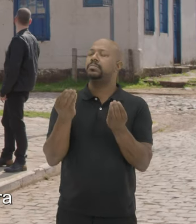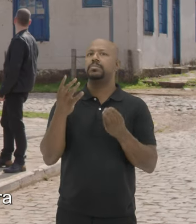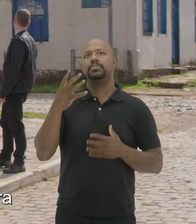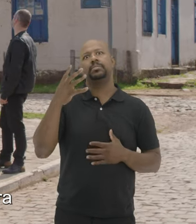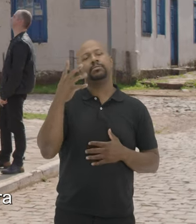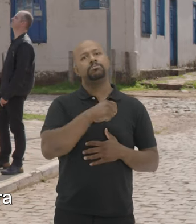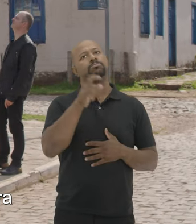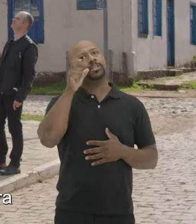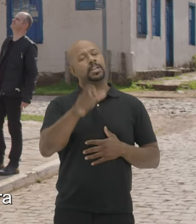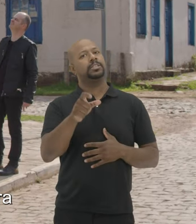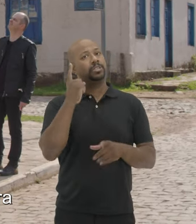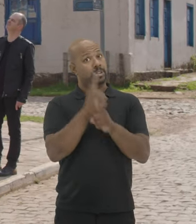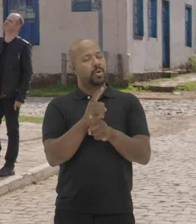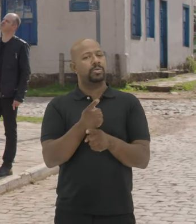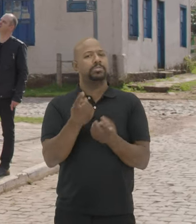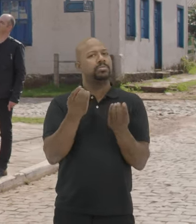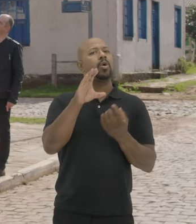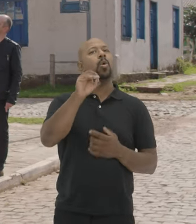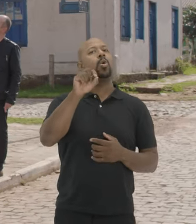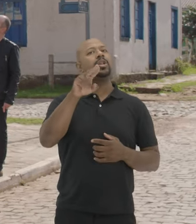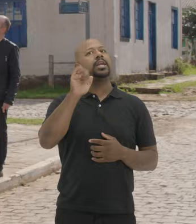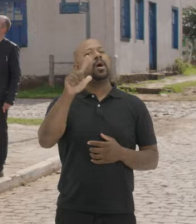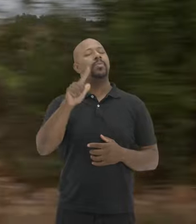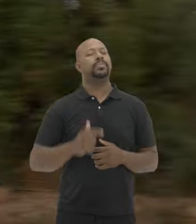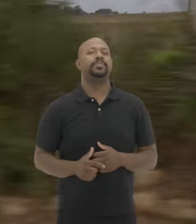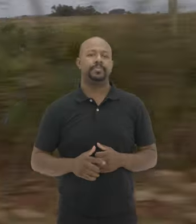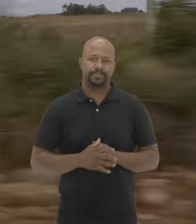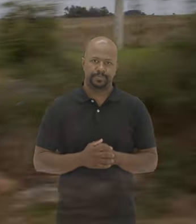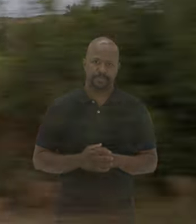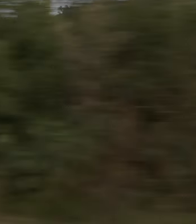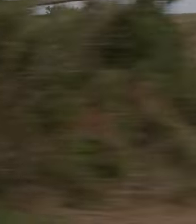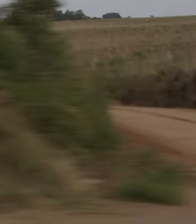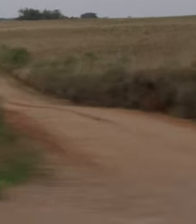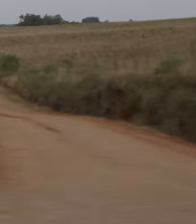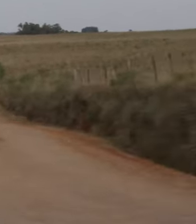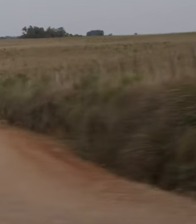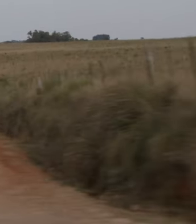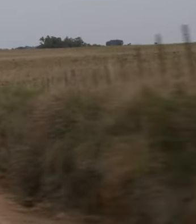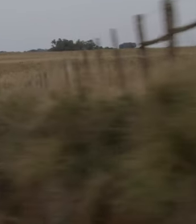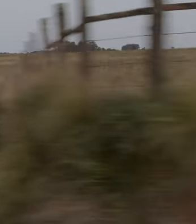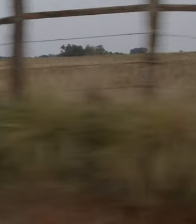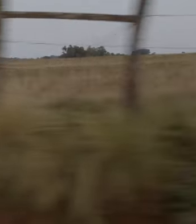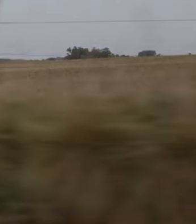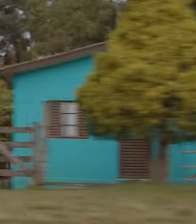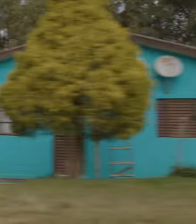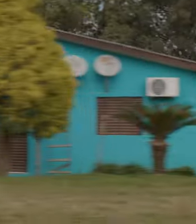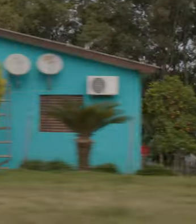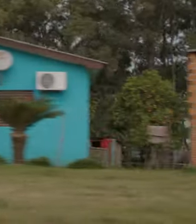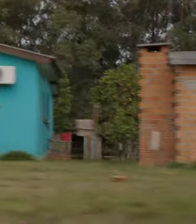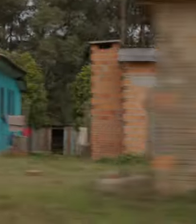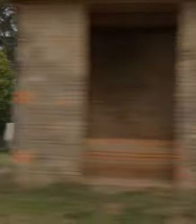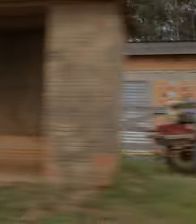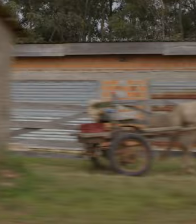exemplares muito interessantes que a gente encontra estilo Colonial detalhes arquitetônicos da casa que é branca Com contornos Azul ponto de